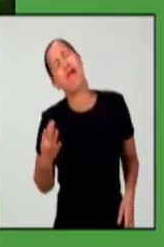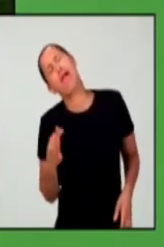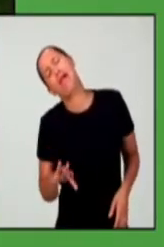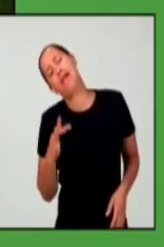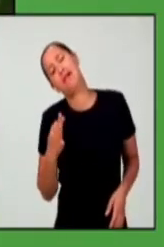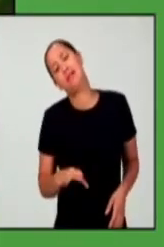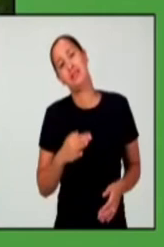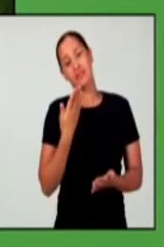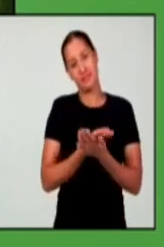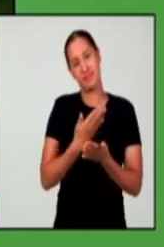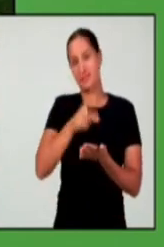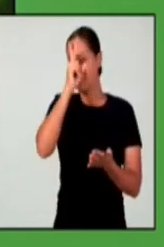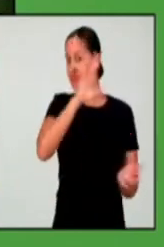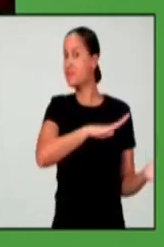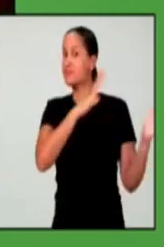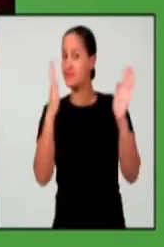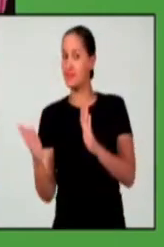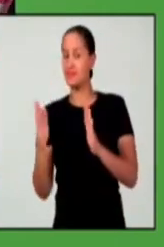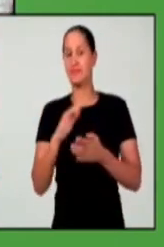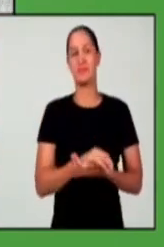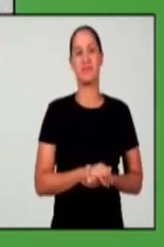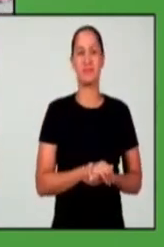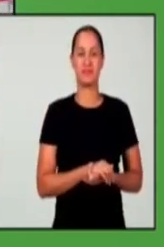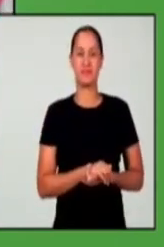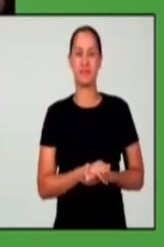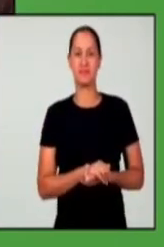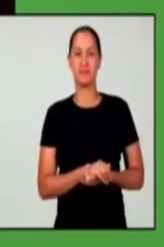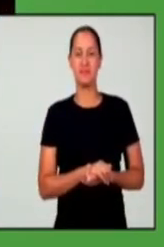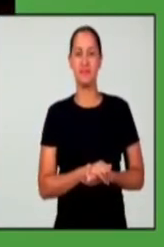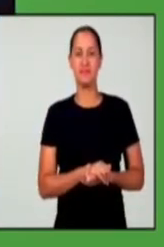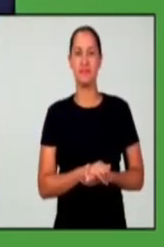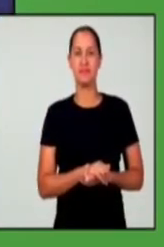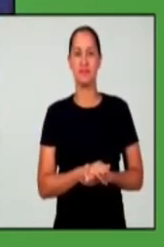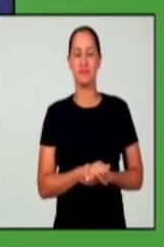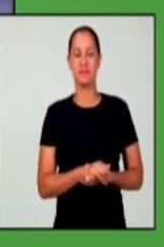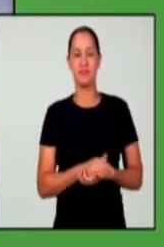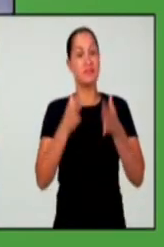céu. Fique agora com a nossa revisão.